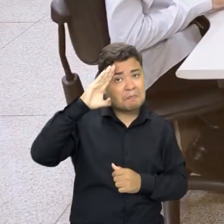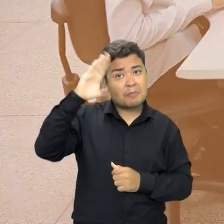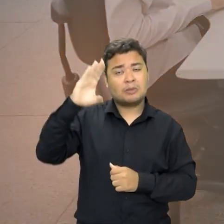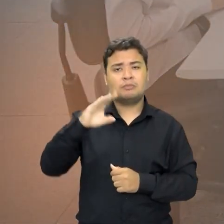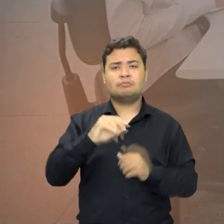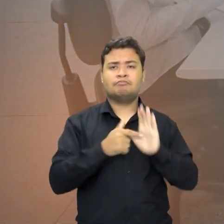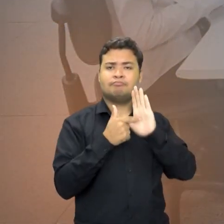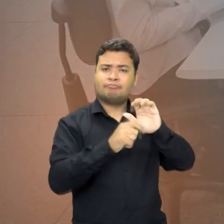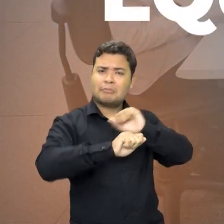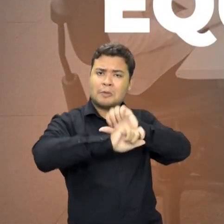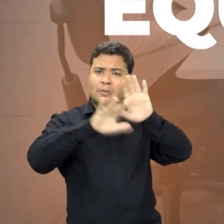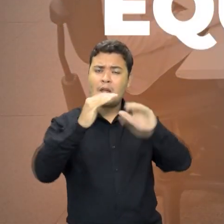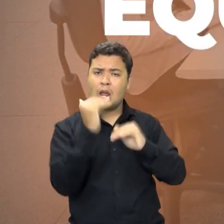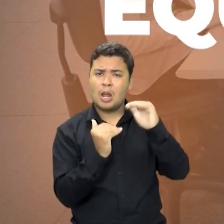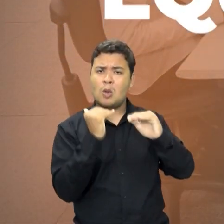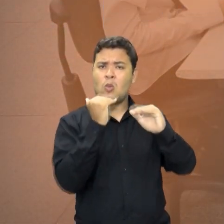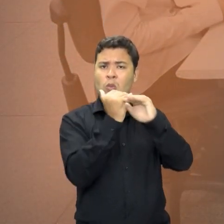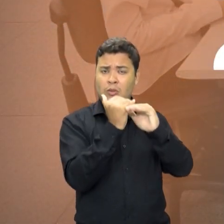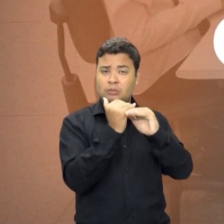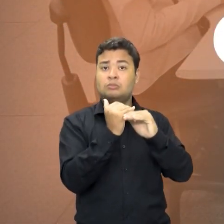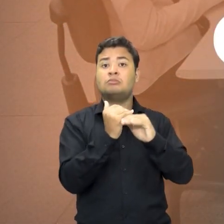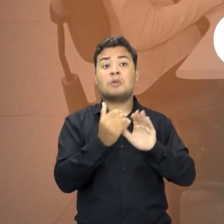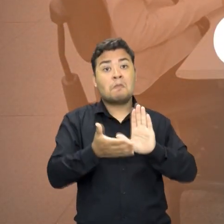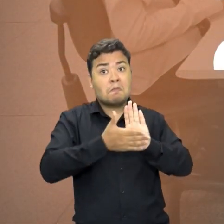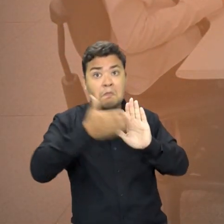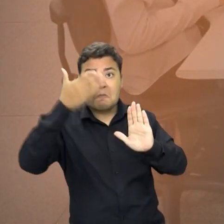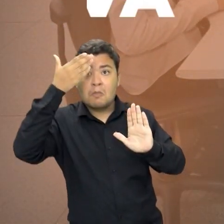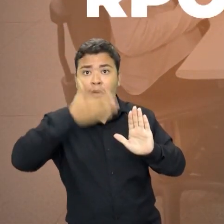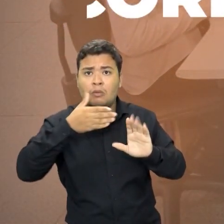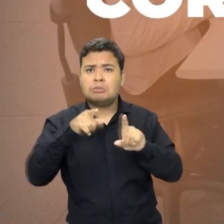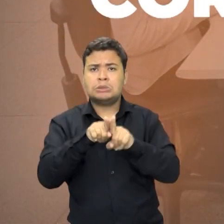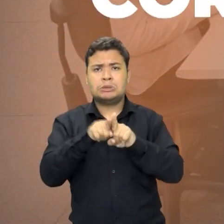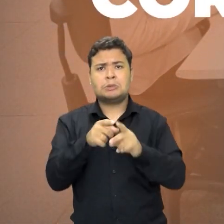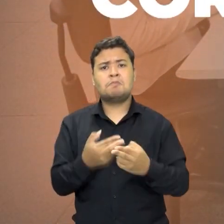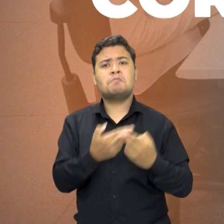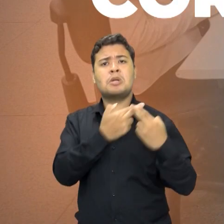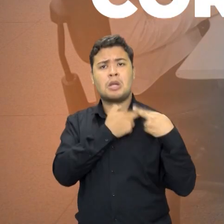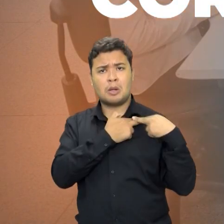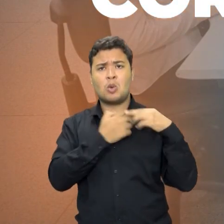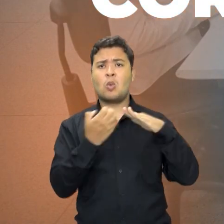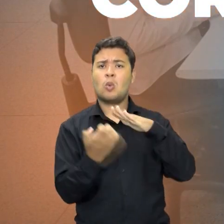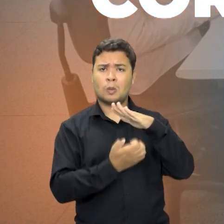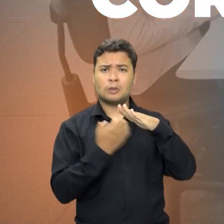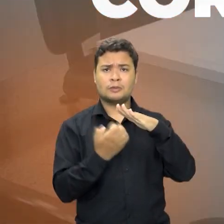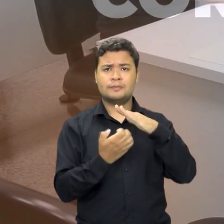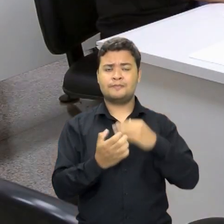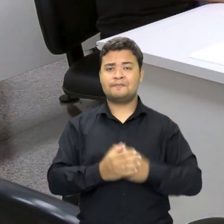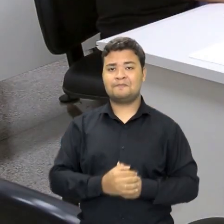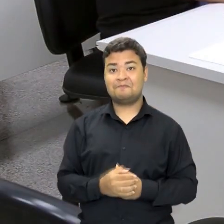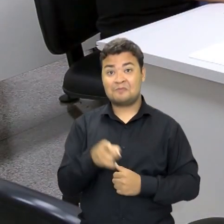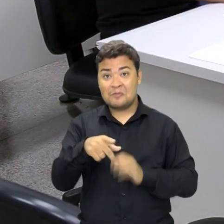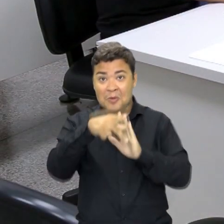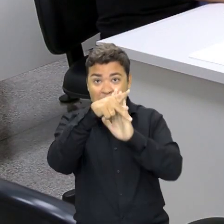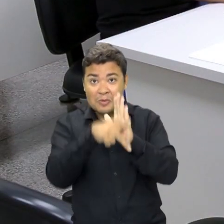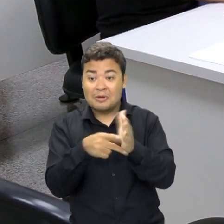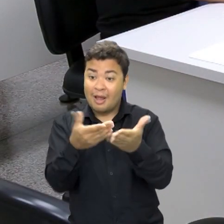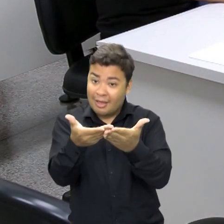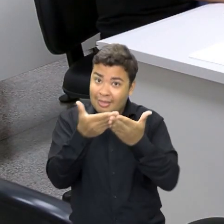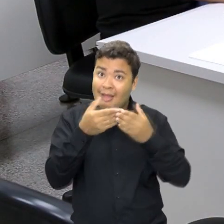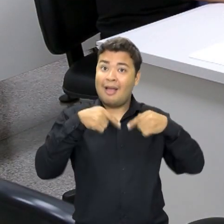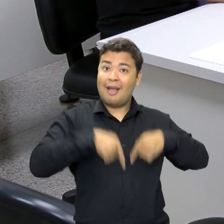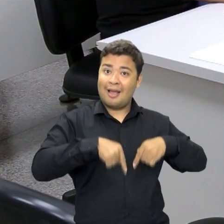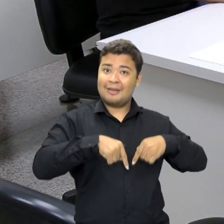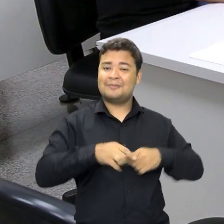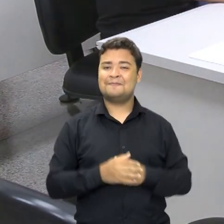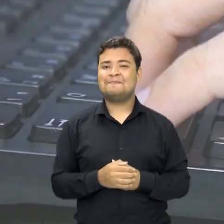fundamentais: transparência, equidade, prestação de contas e responsabilidade corporativa. Traga seu